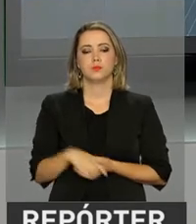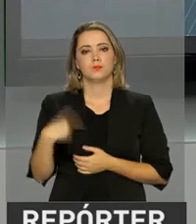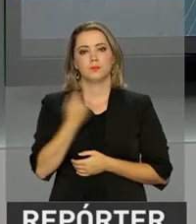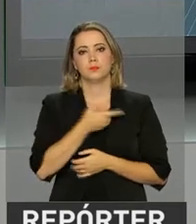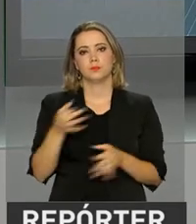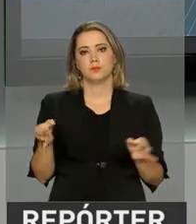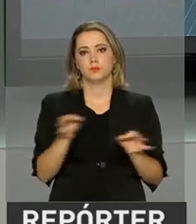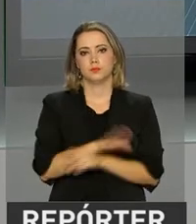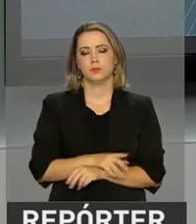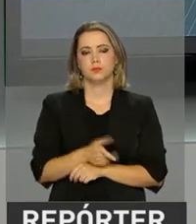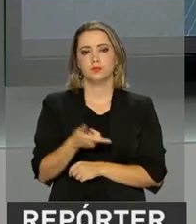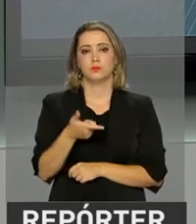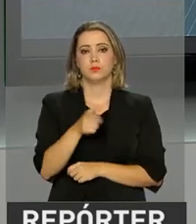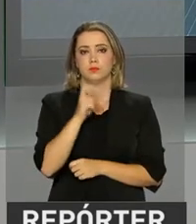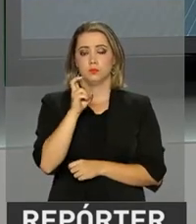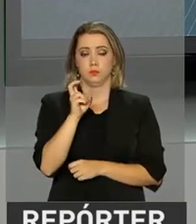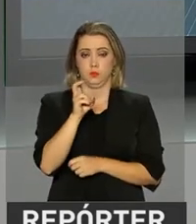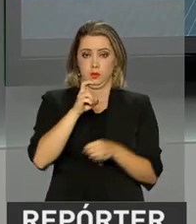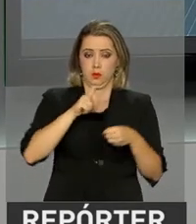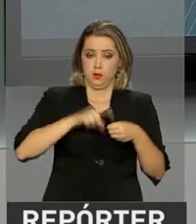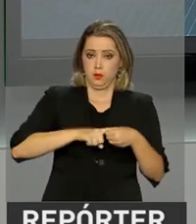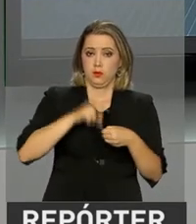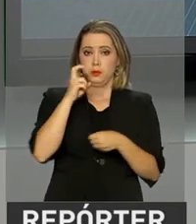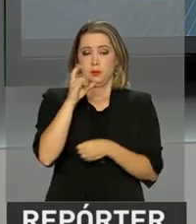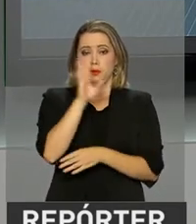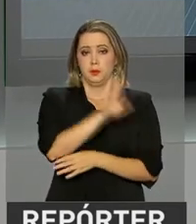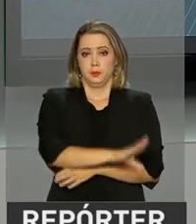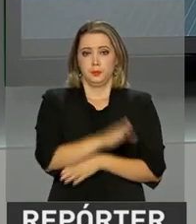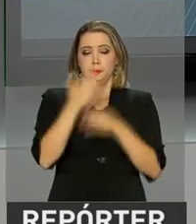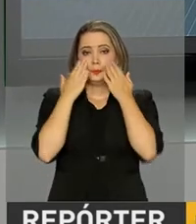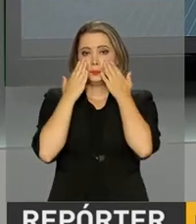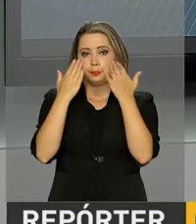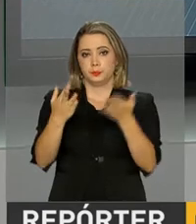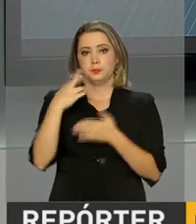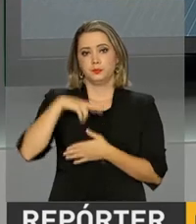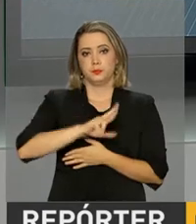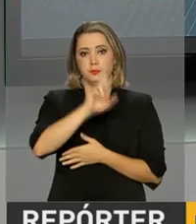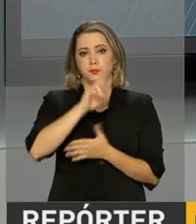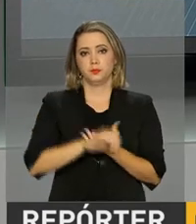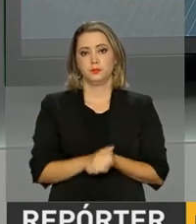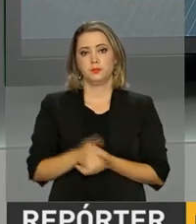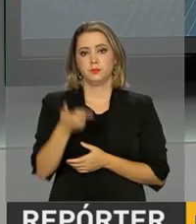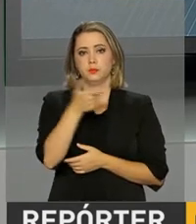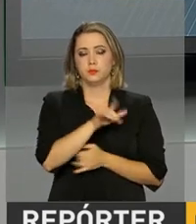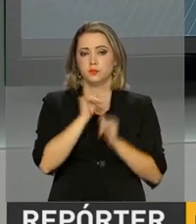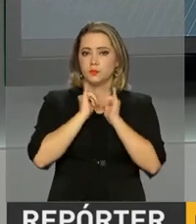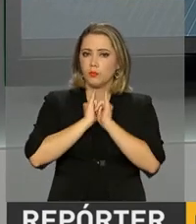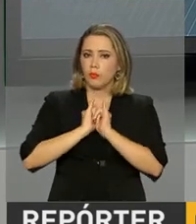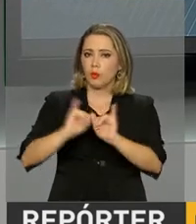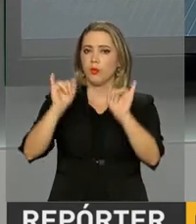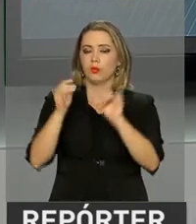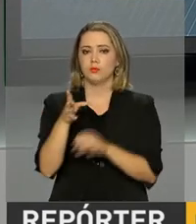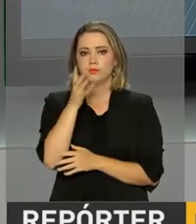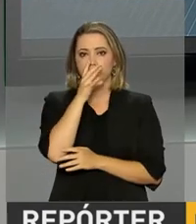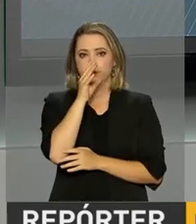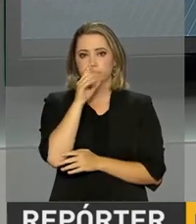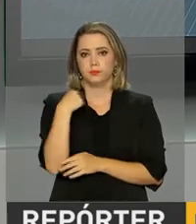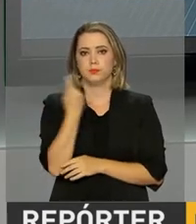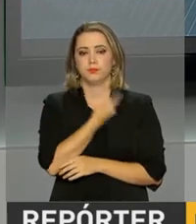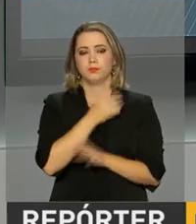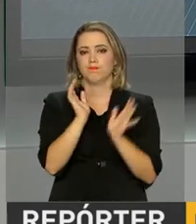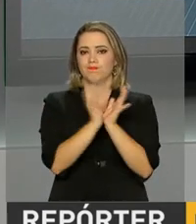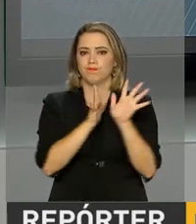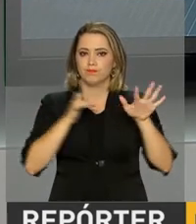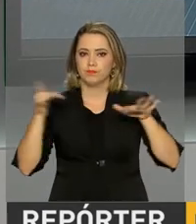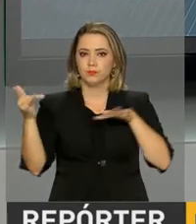nós ficamos por aqui e voltamos às 17h na próxima edição do Repórter NBR. Outras notícias você acompanha em nossas